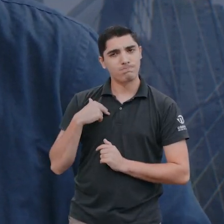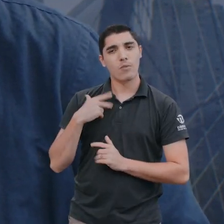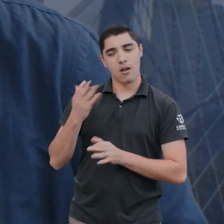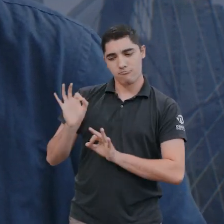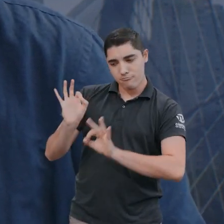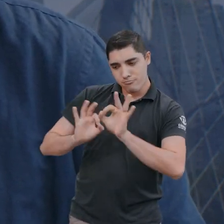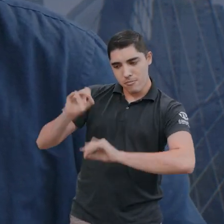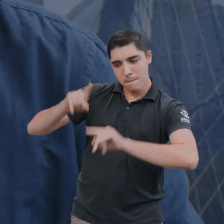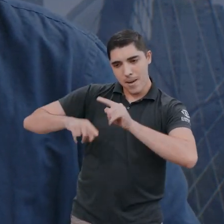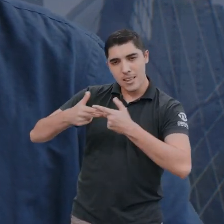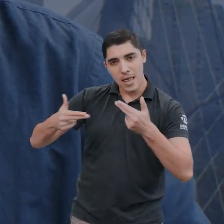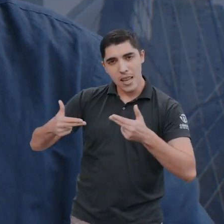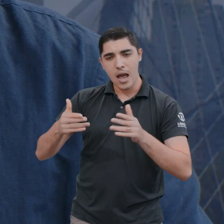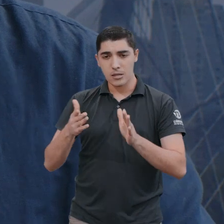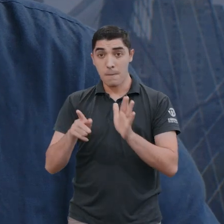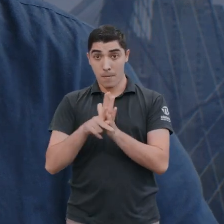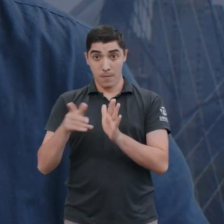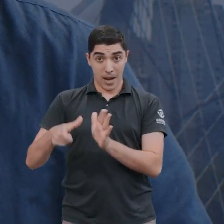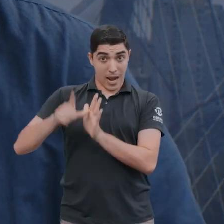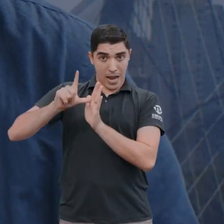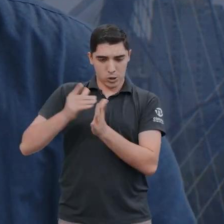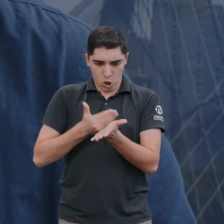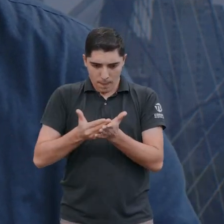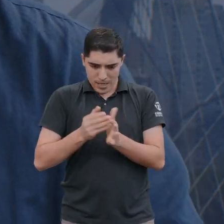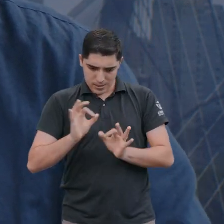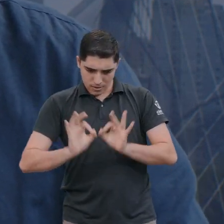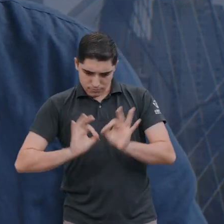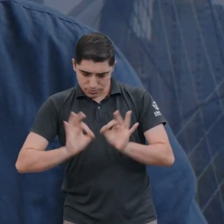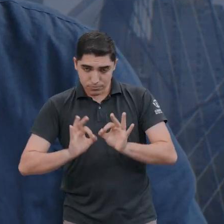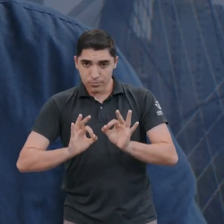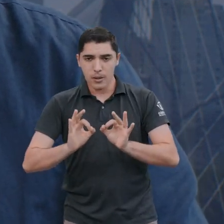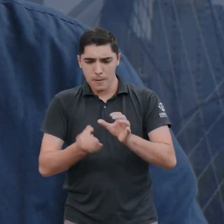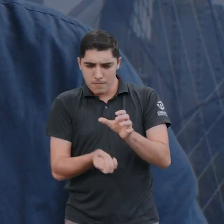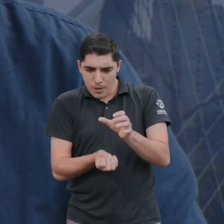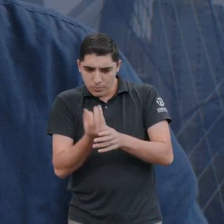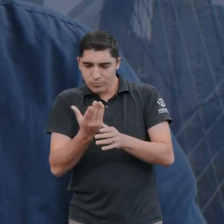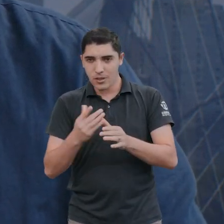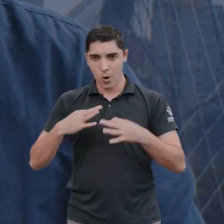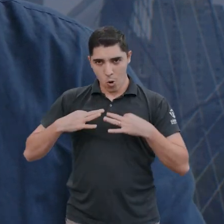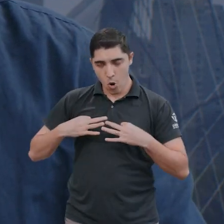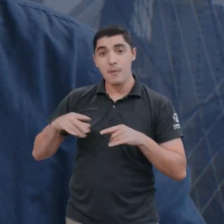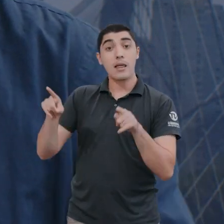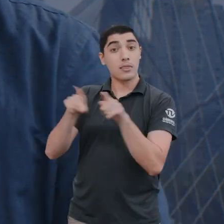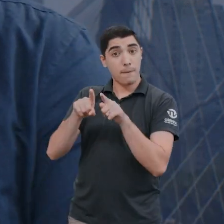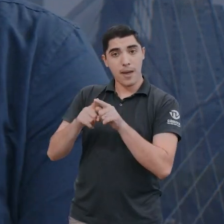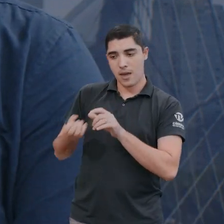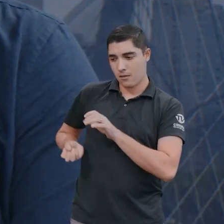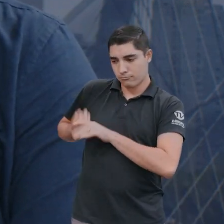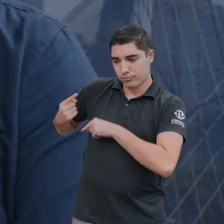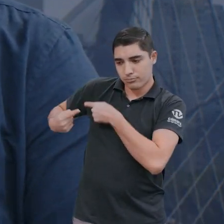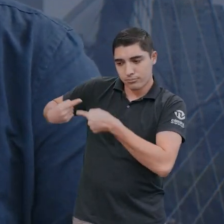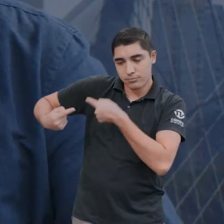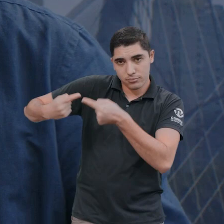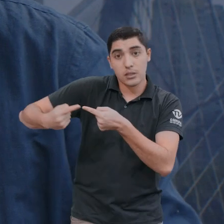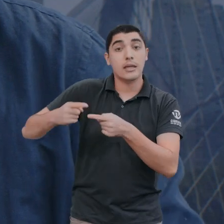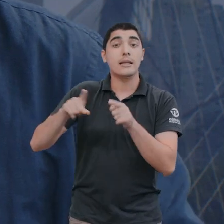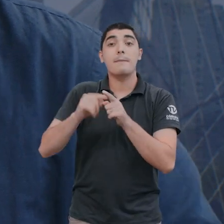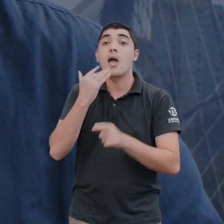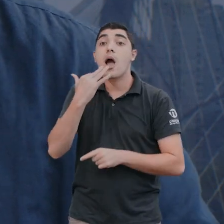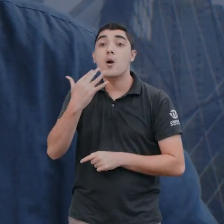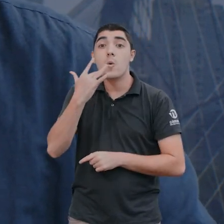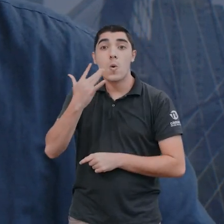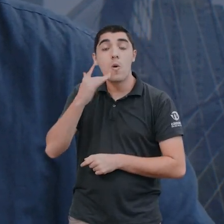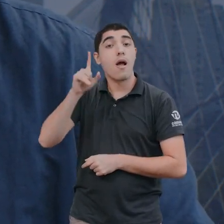peças sustentáveis, desde a produção até a matéria-prima que a gente utiliza, como o tingimento natural, que é algo